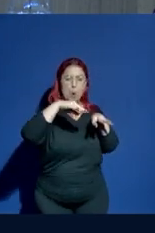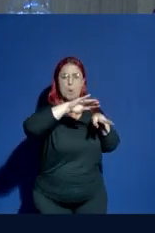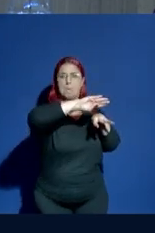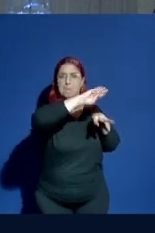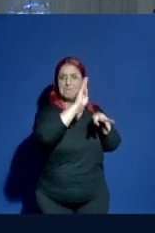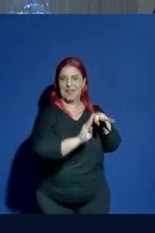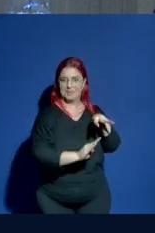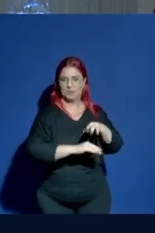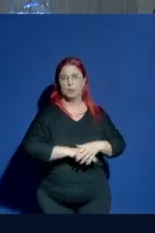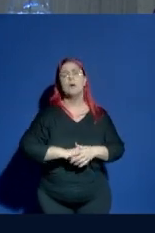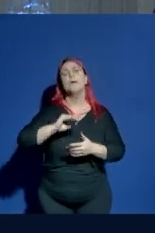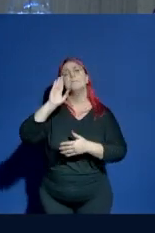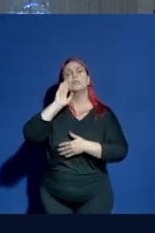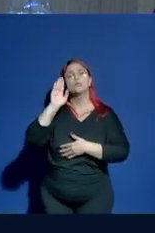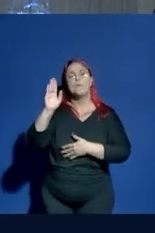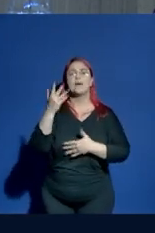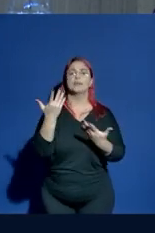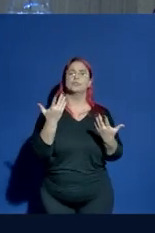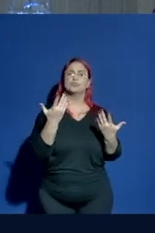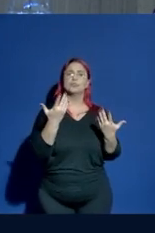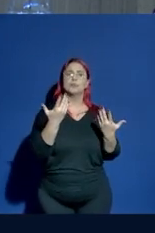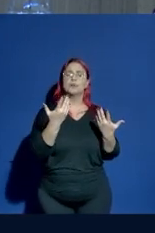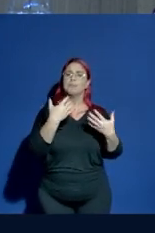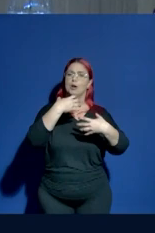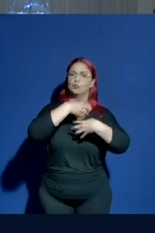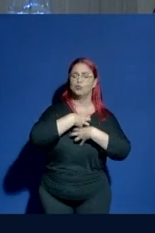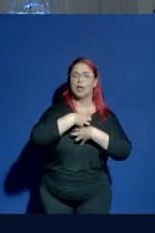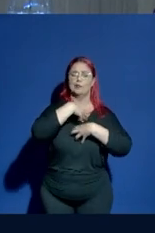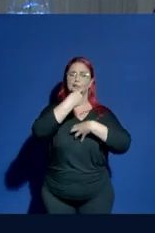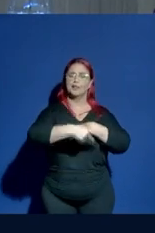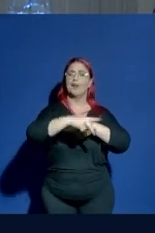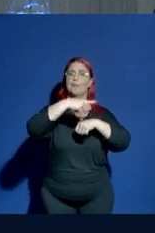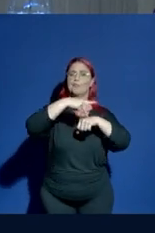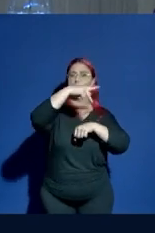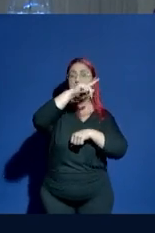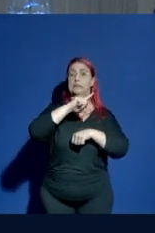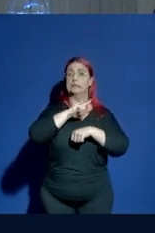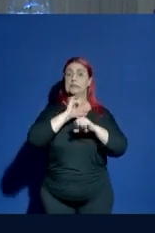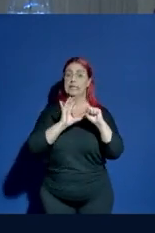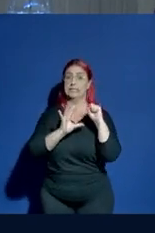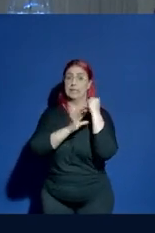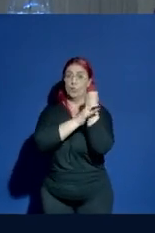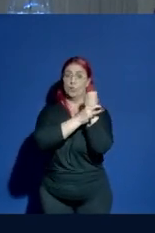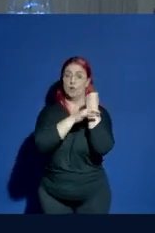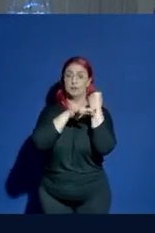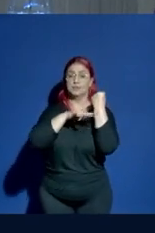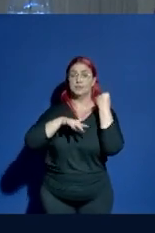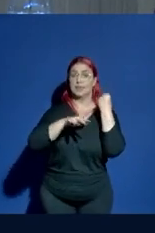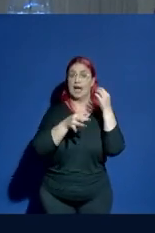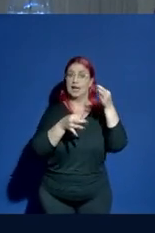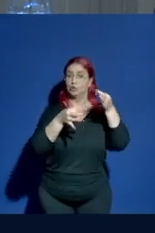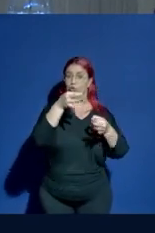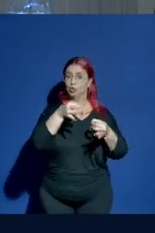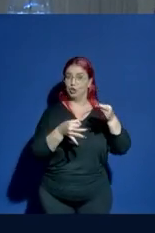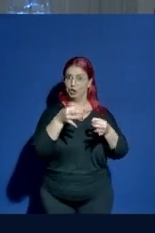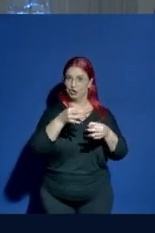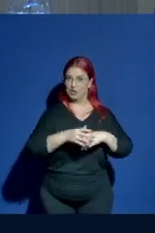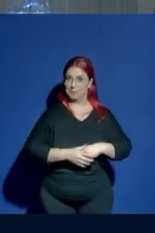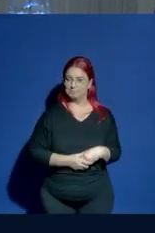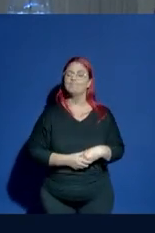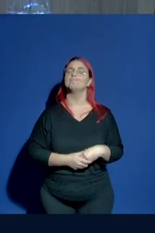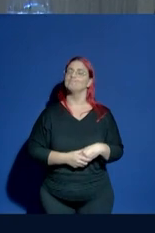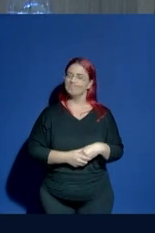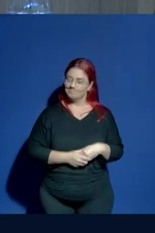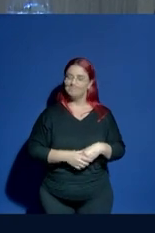regulatório pelo nossas ser um país que apresenta segurança jurídica nós